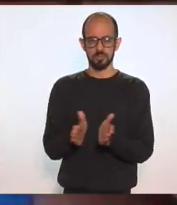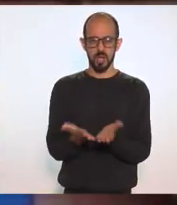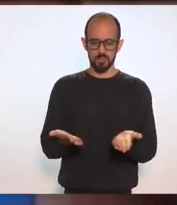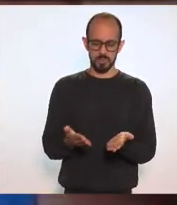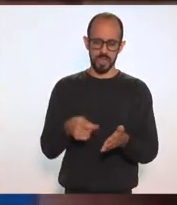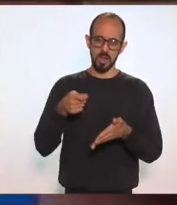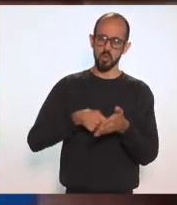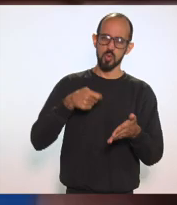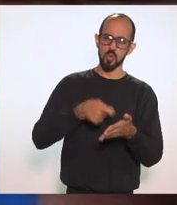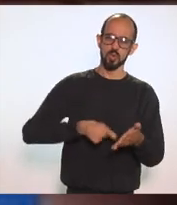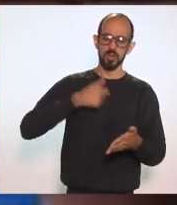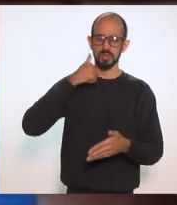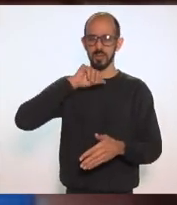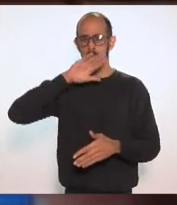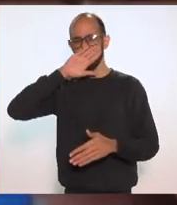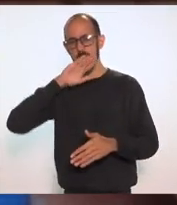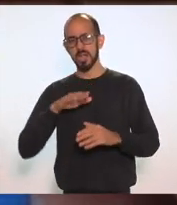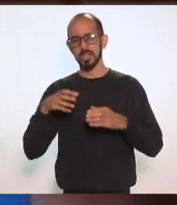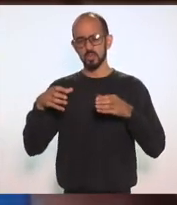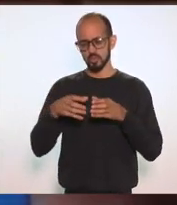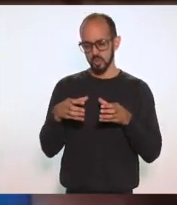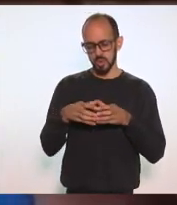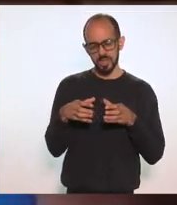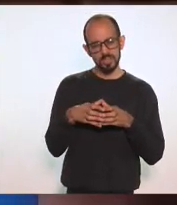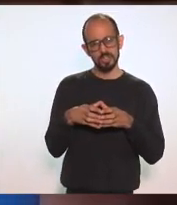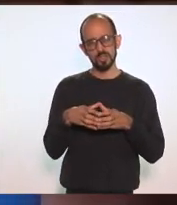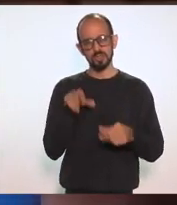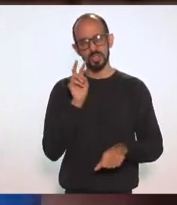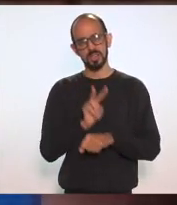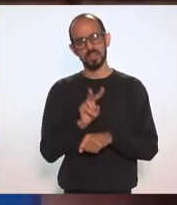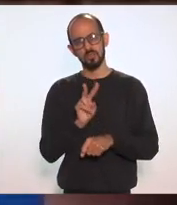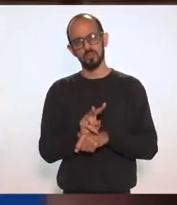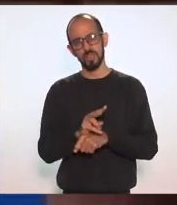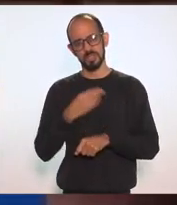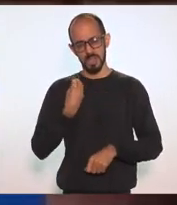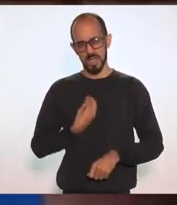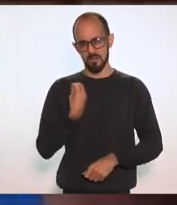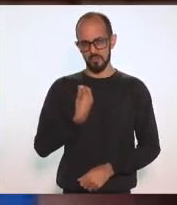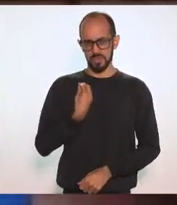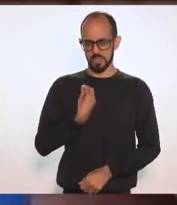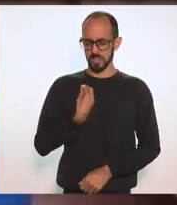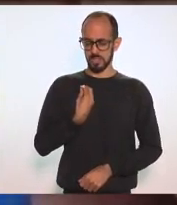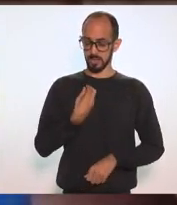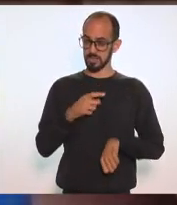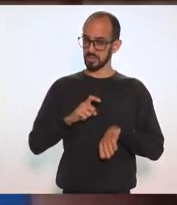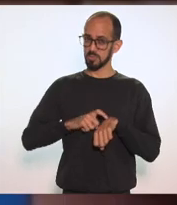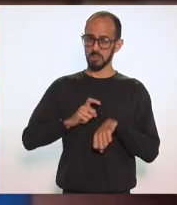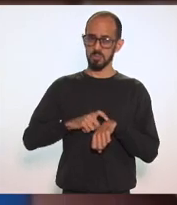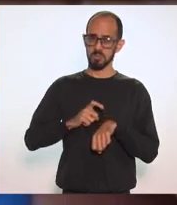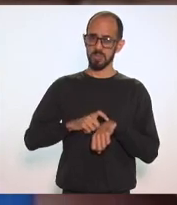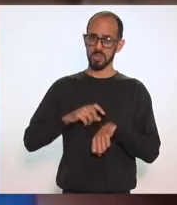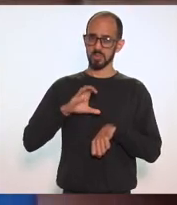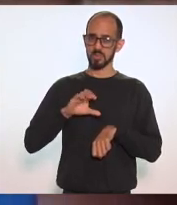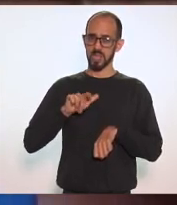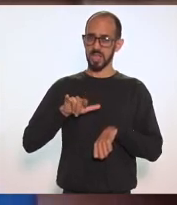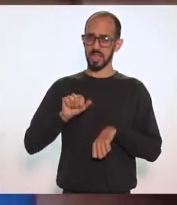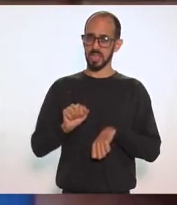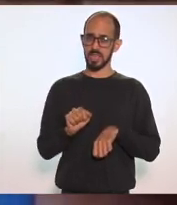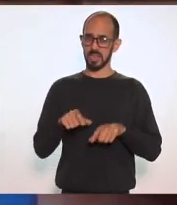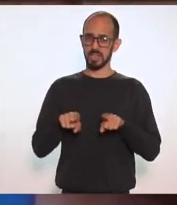mães, tantos coletivos e coletivas em defesa do direito à vida. E nesse período, deputada Célia Jordão, deputados